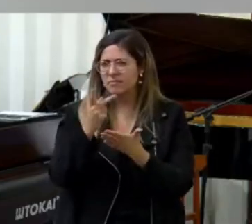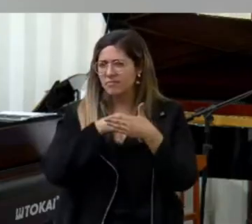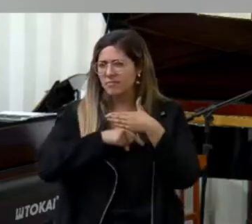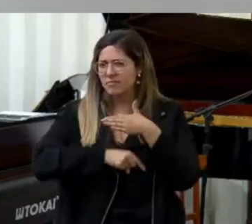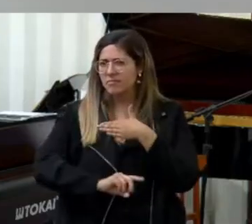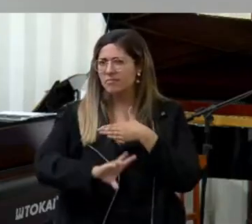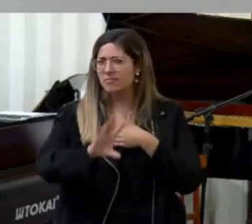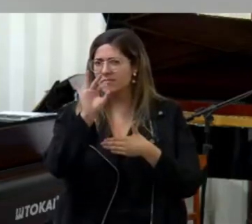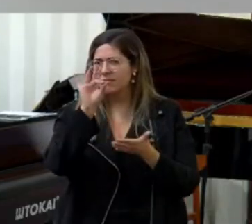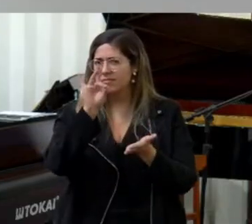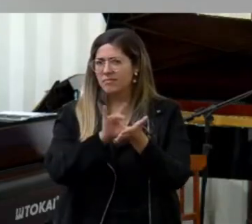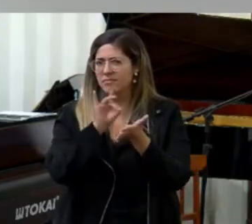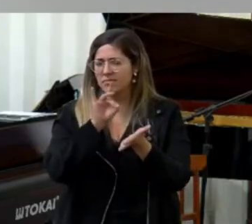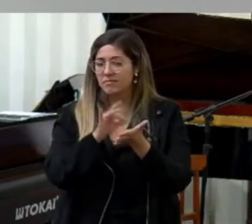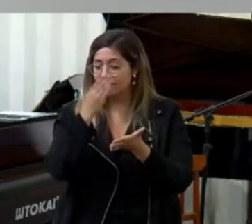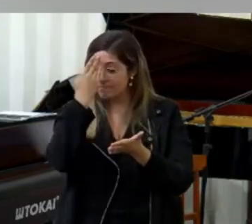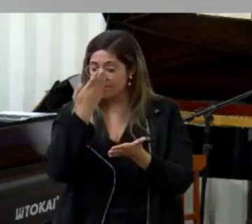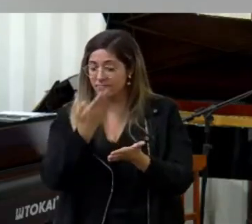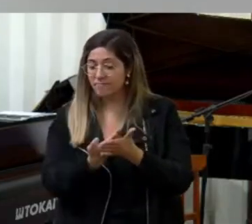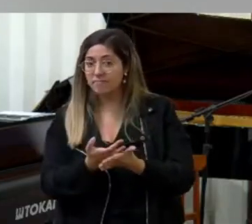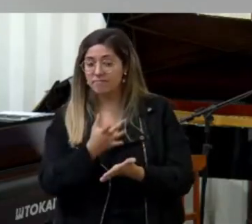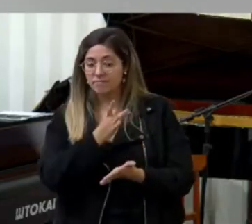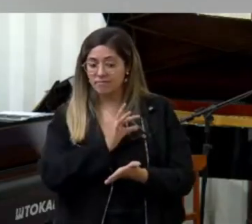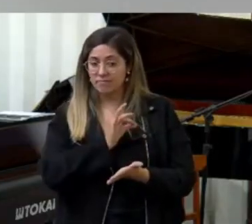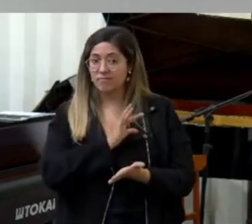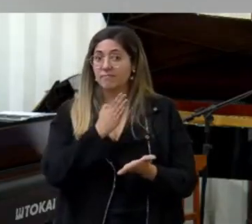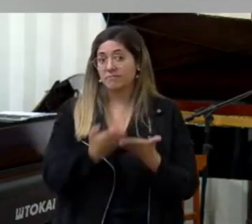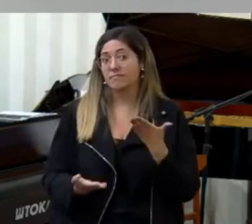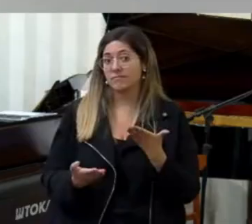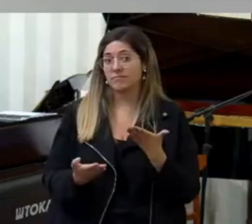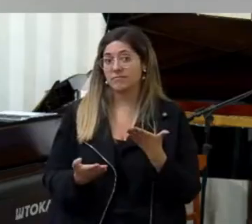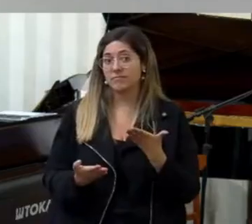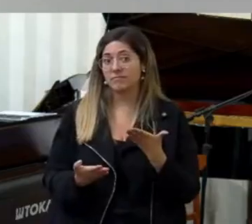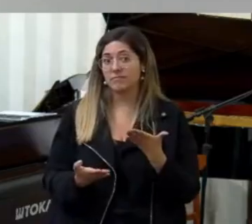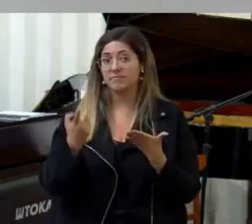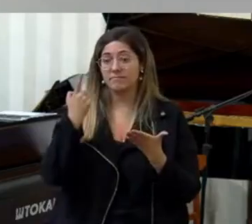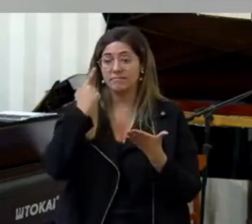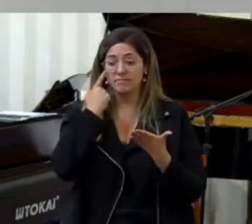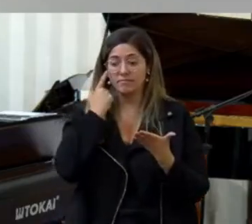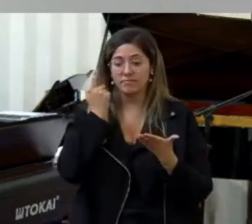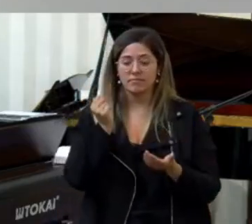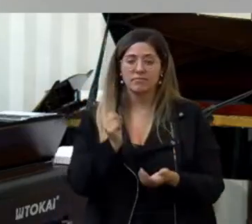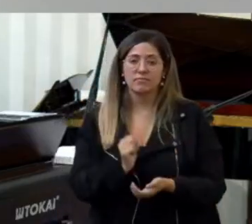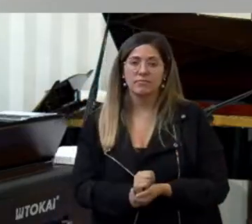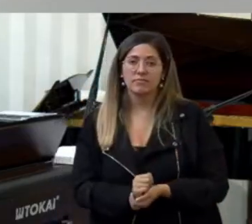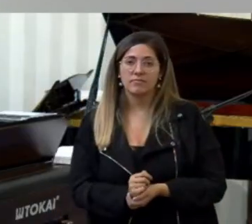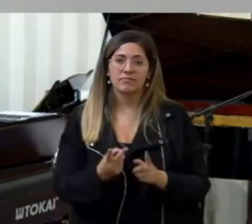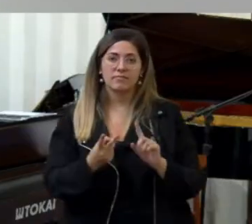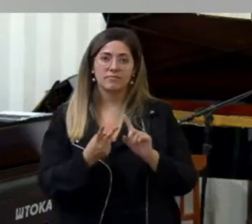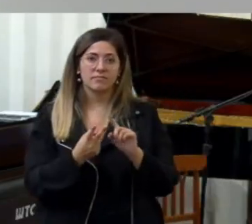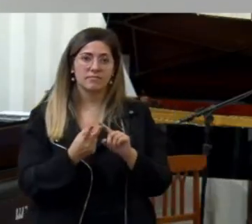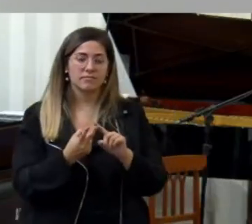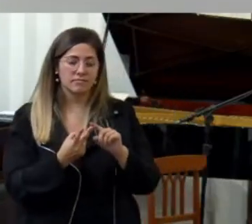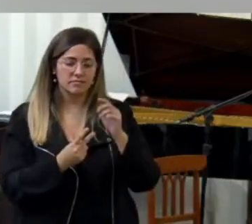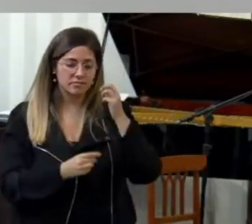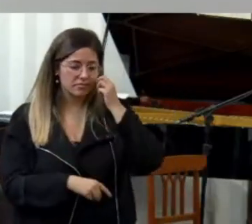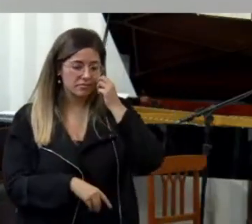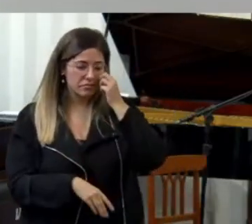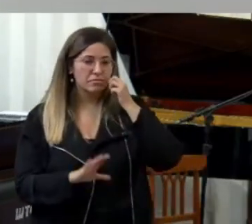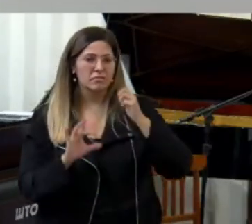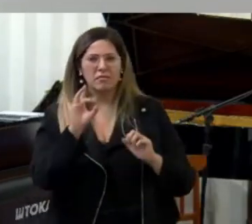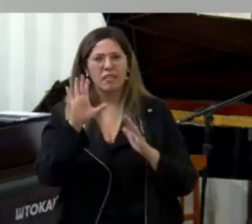irmãos? O que nós mais tememos perder, meus irmãos? Pensemos nisso. Em tempos de não